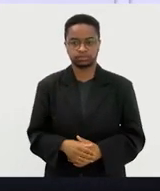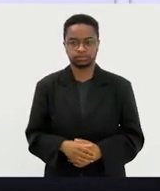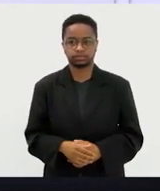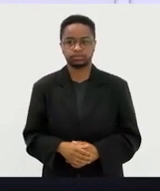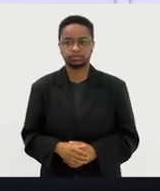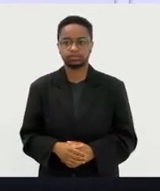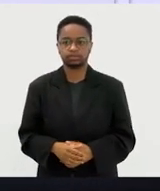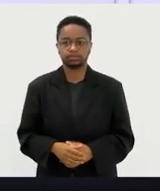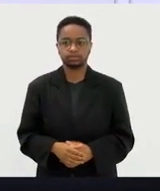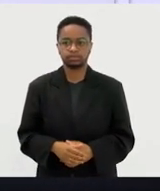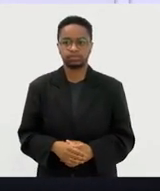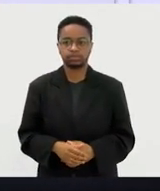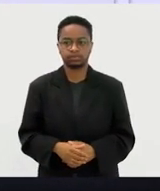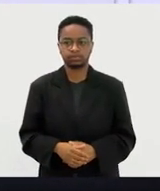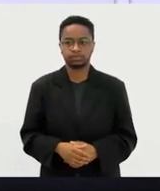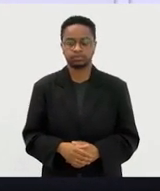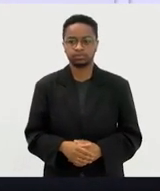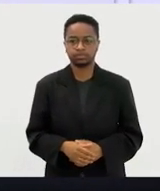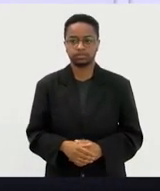Tem mais algumas.